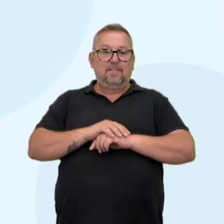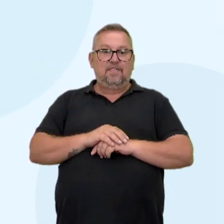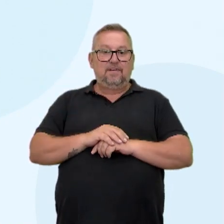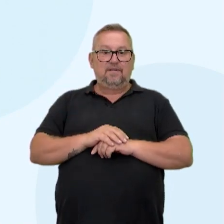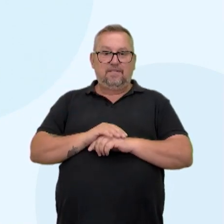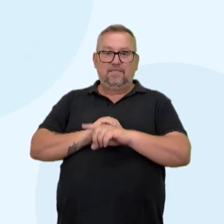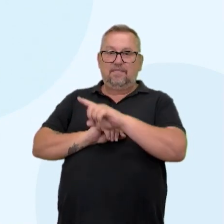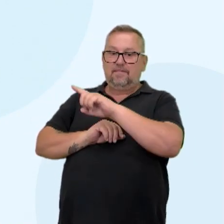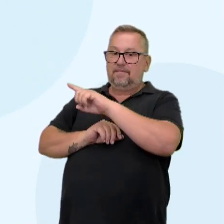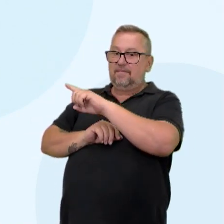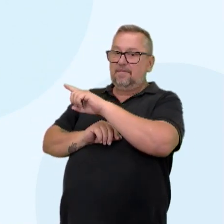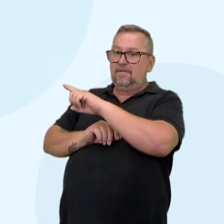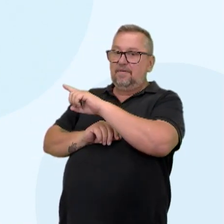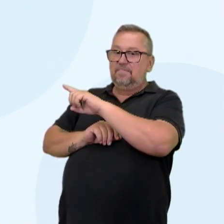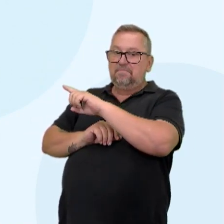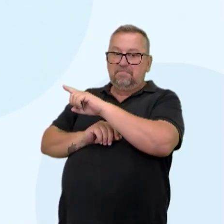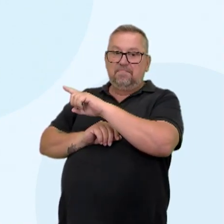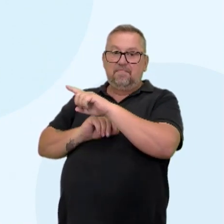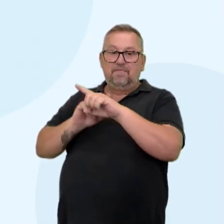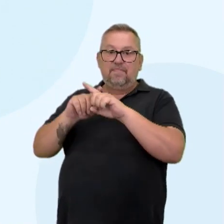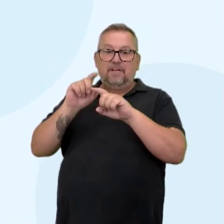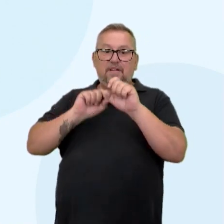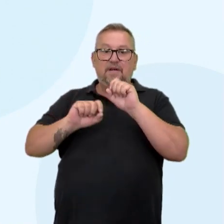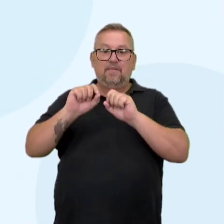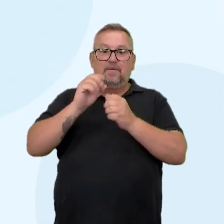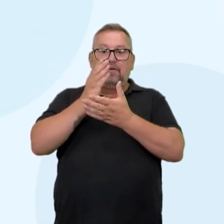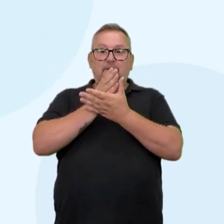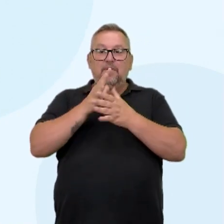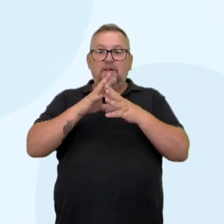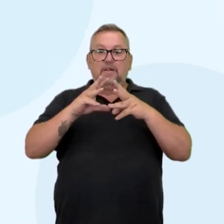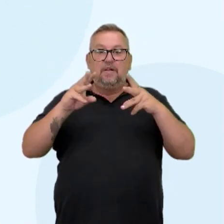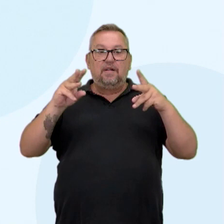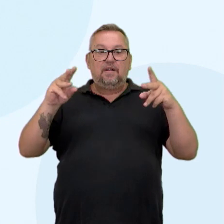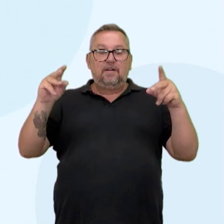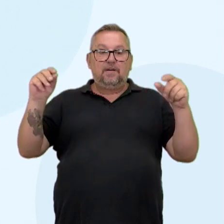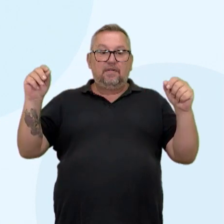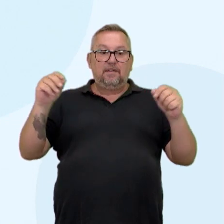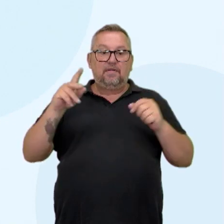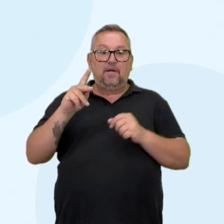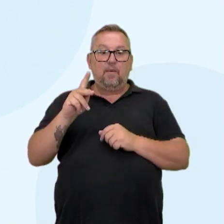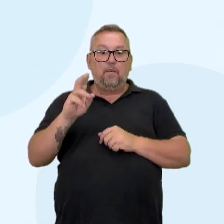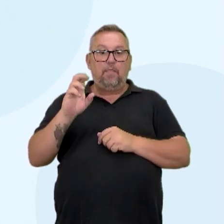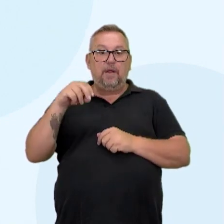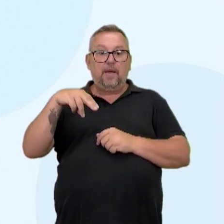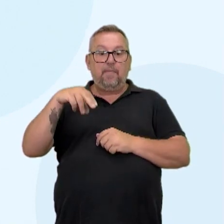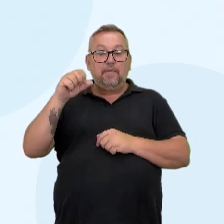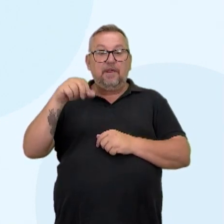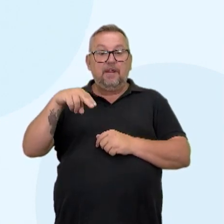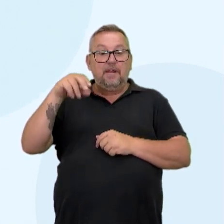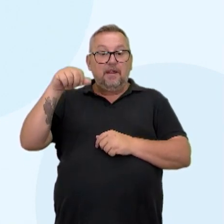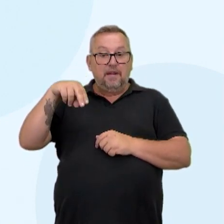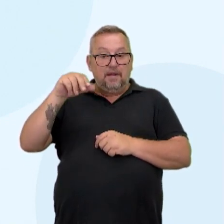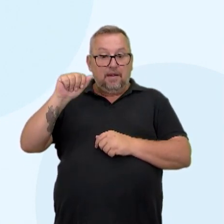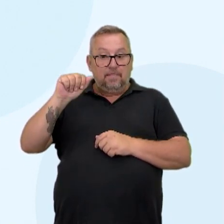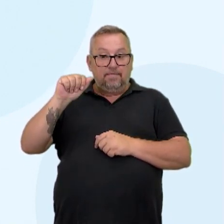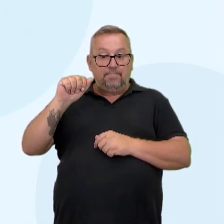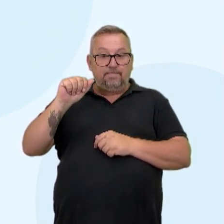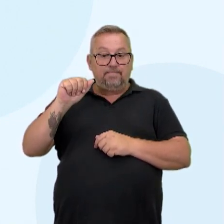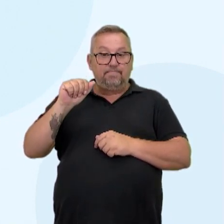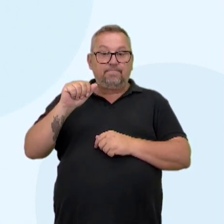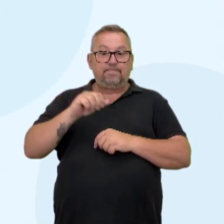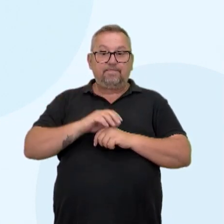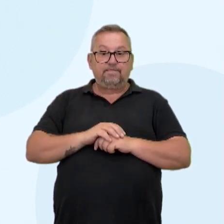né, foram animais típicos do Paleozoico, mas que acabaram por desaparecer na grande extinção permiana, né?